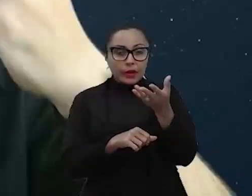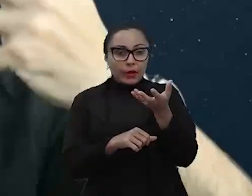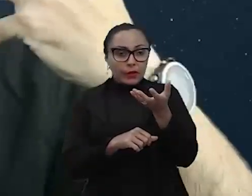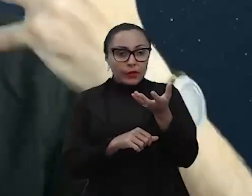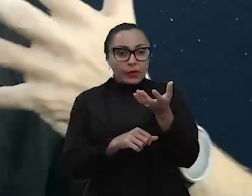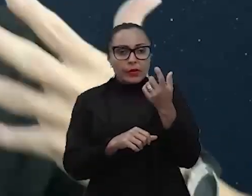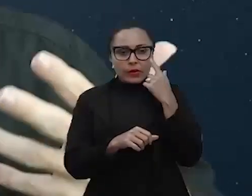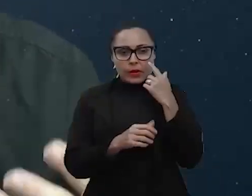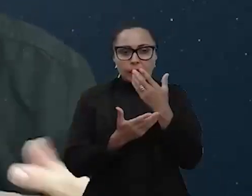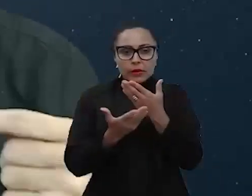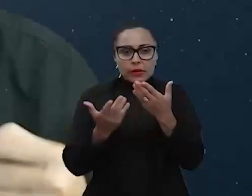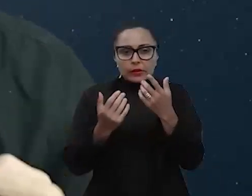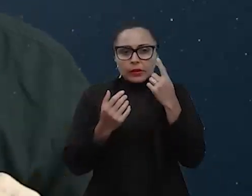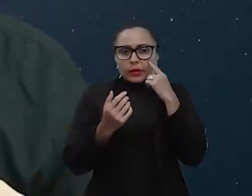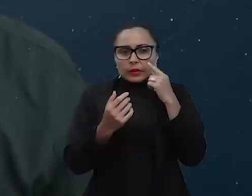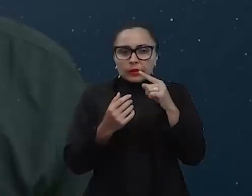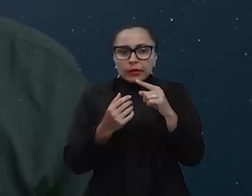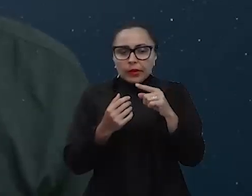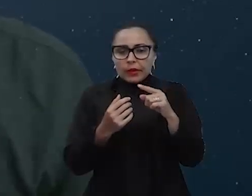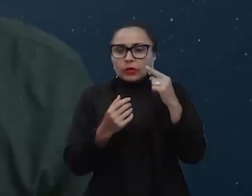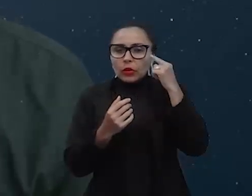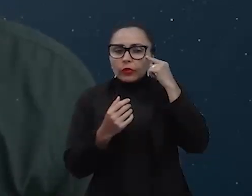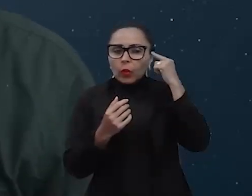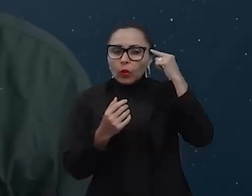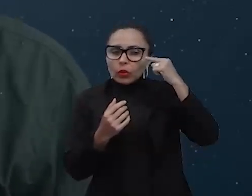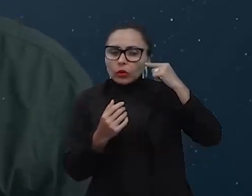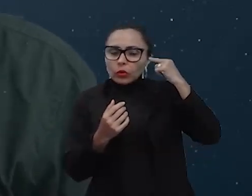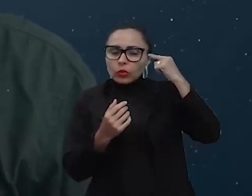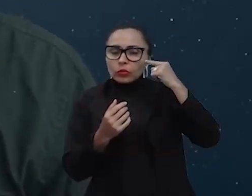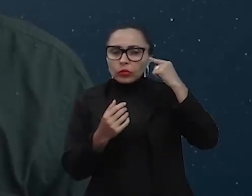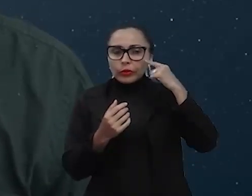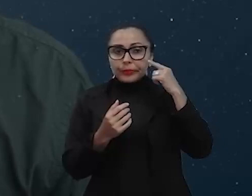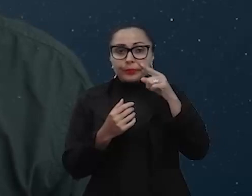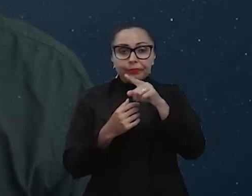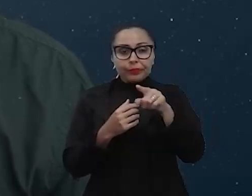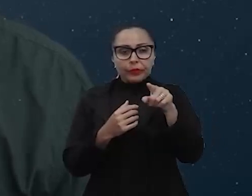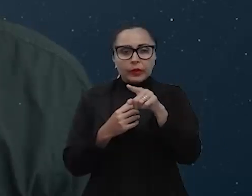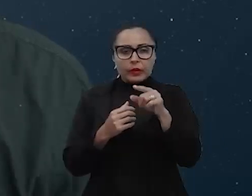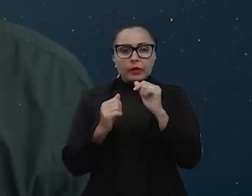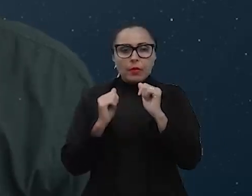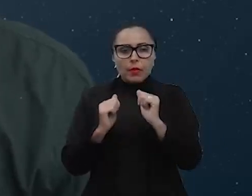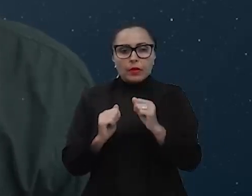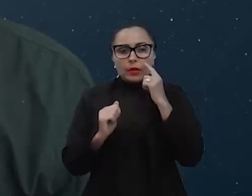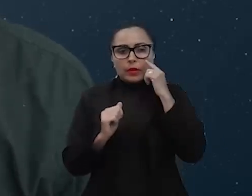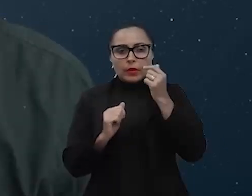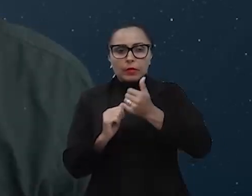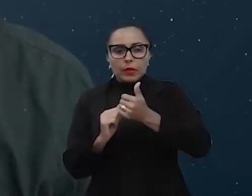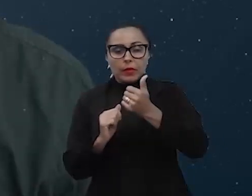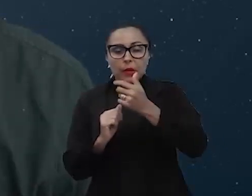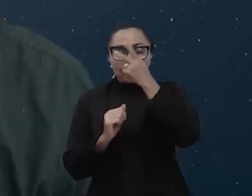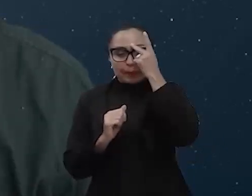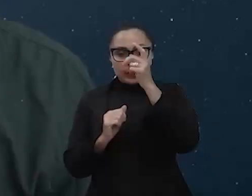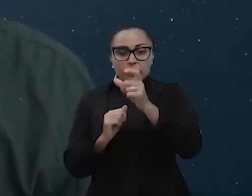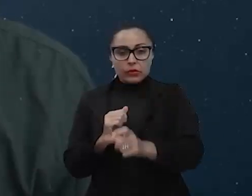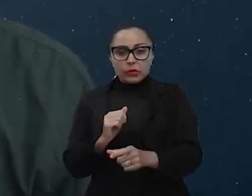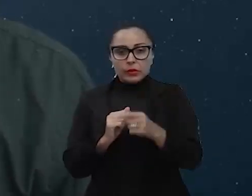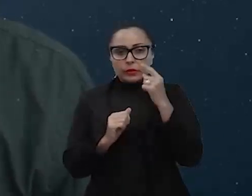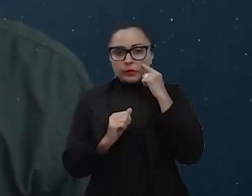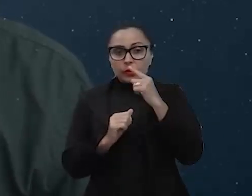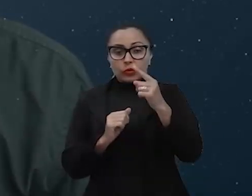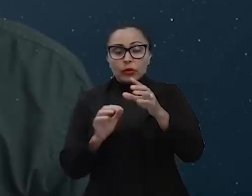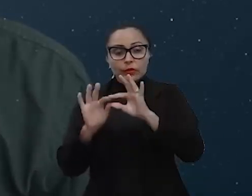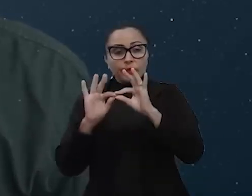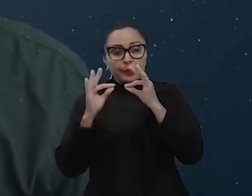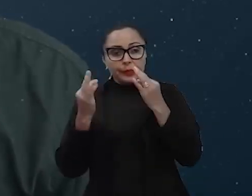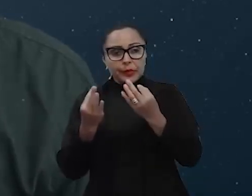no nervo óptico dos meus olhos. Você que está aí me ouvindo pode ser a primeira pessoa da sua família a